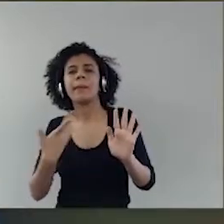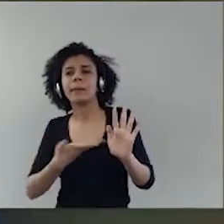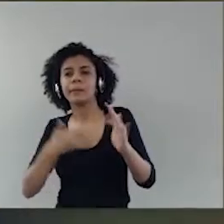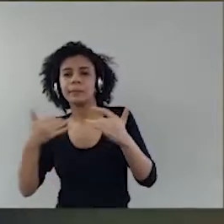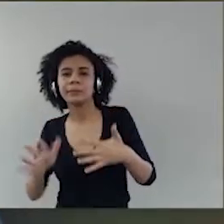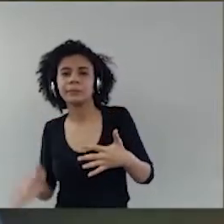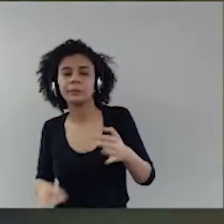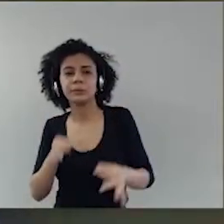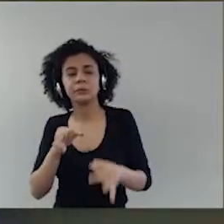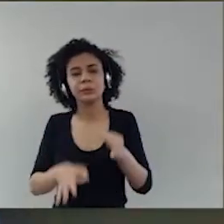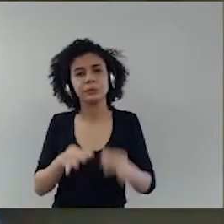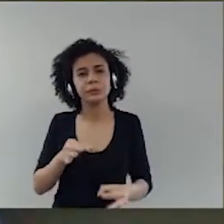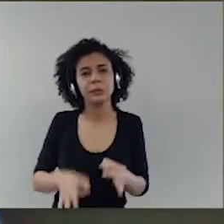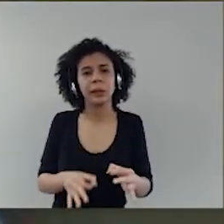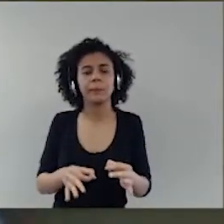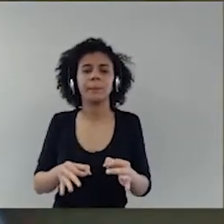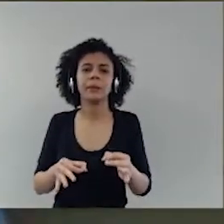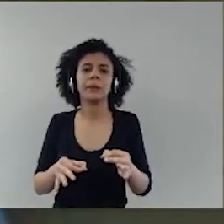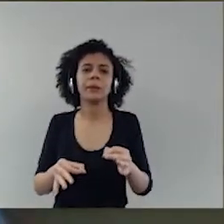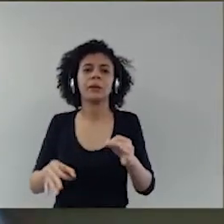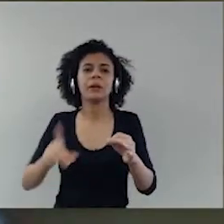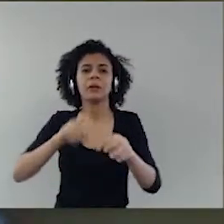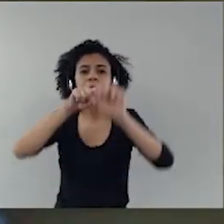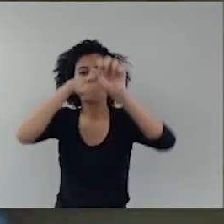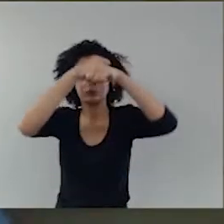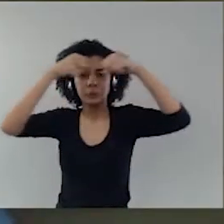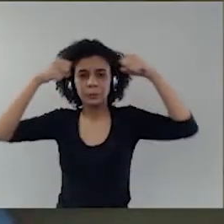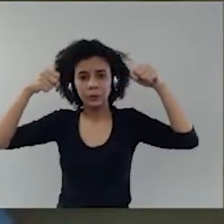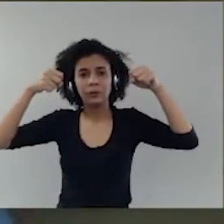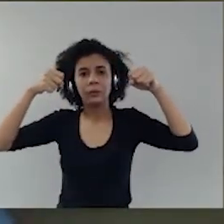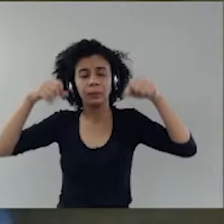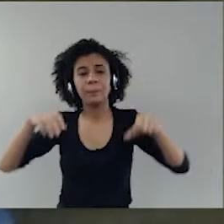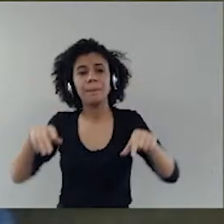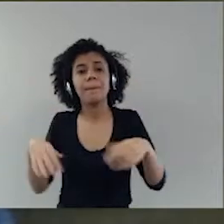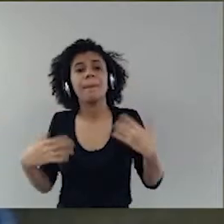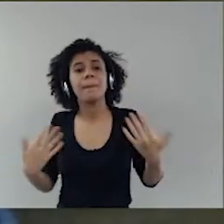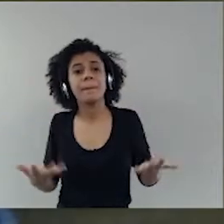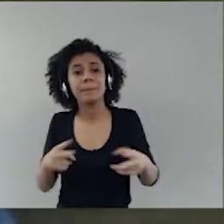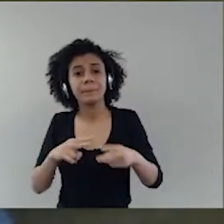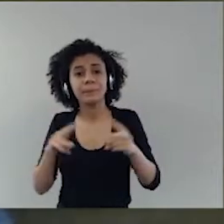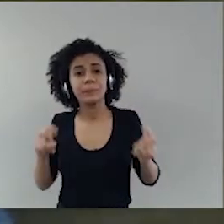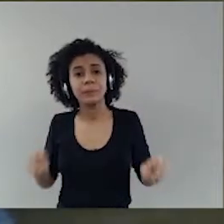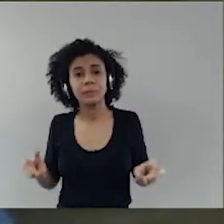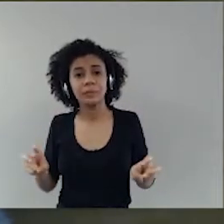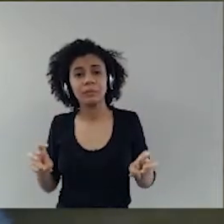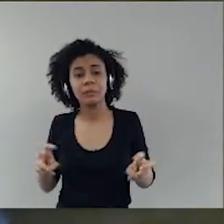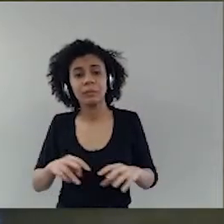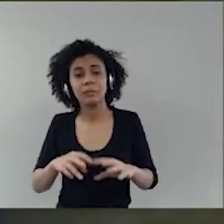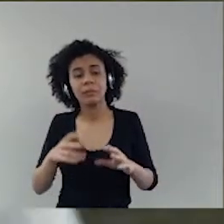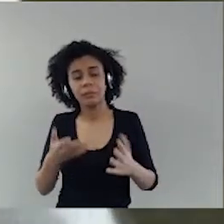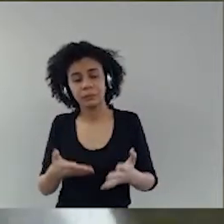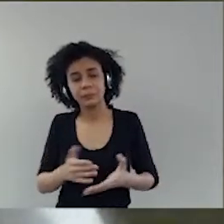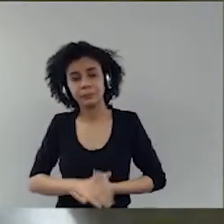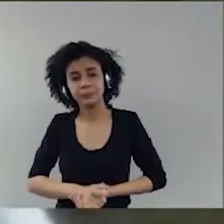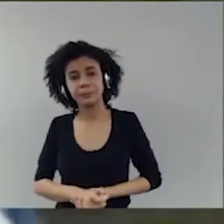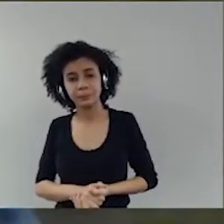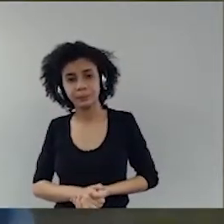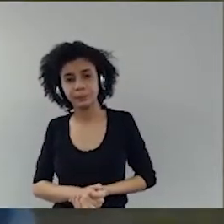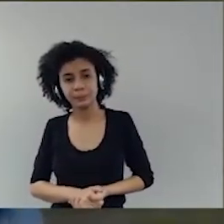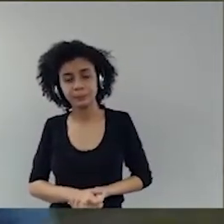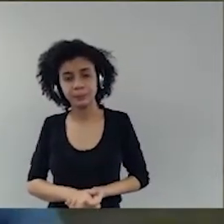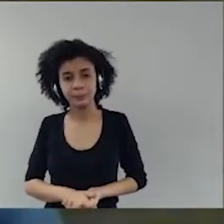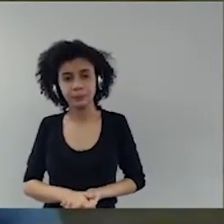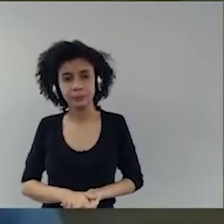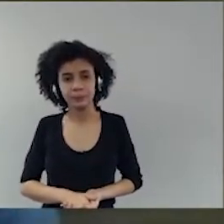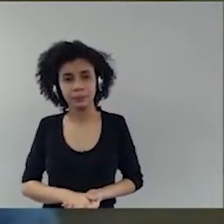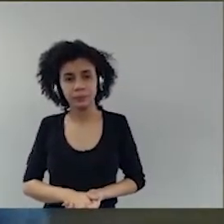os julgamentos realizados pelo Supremo Tribunal Federal em relação a esse tema. E